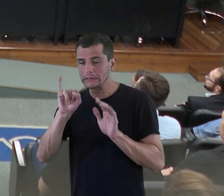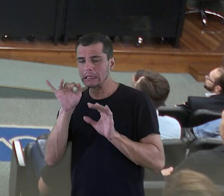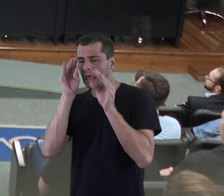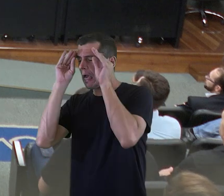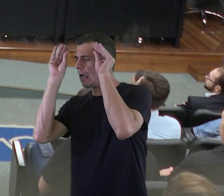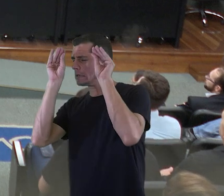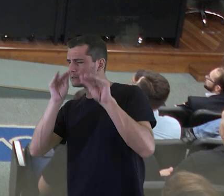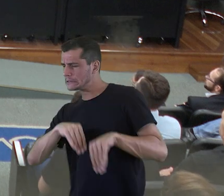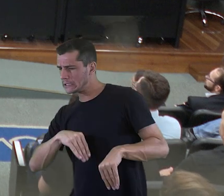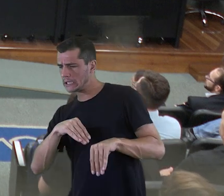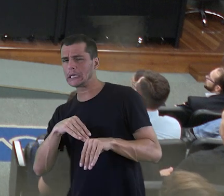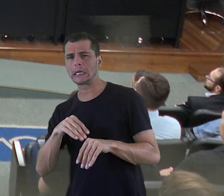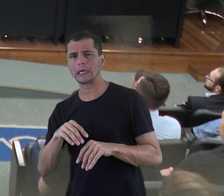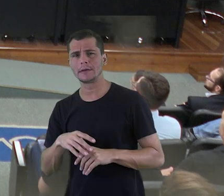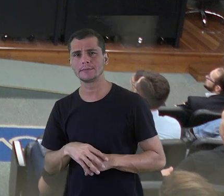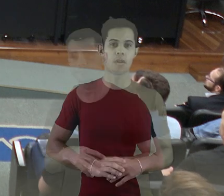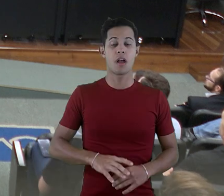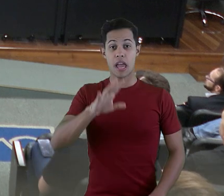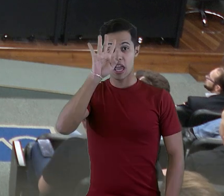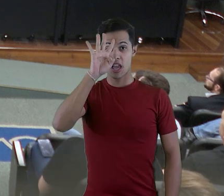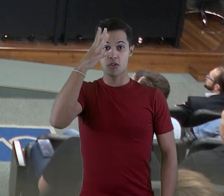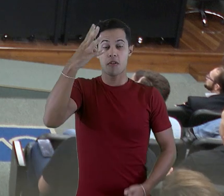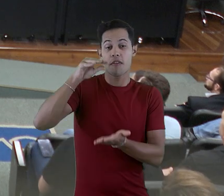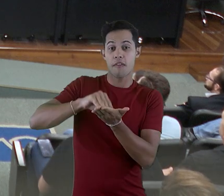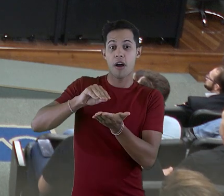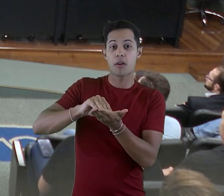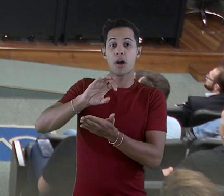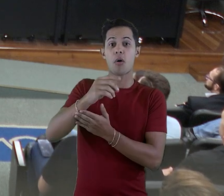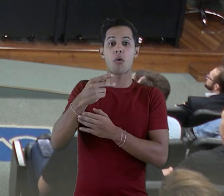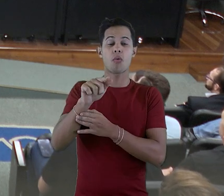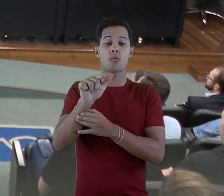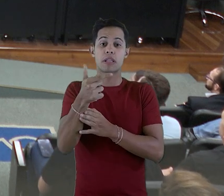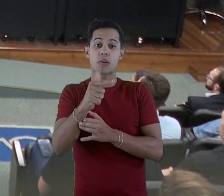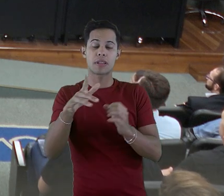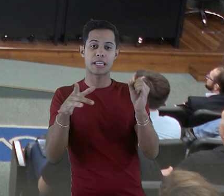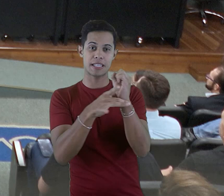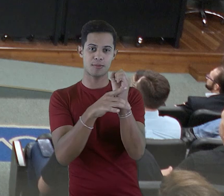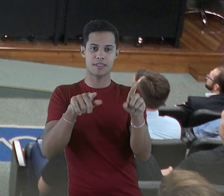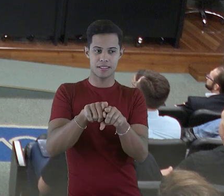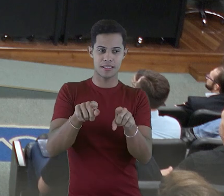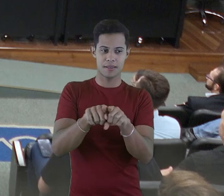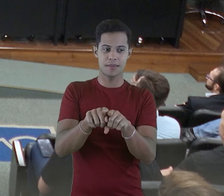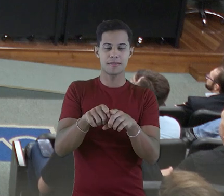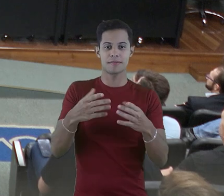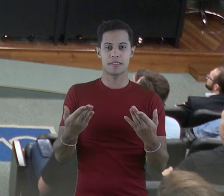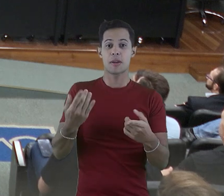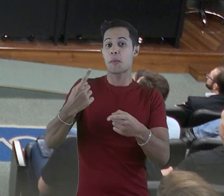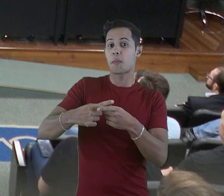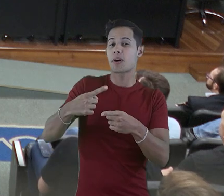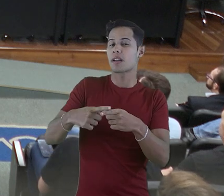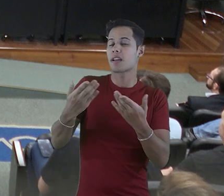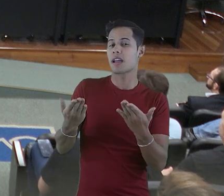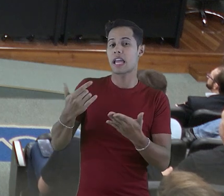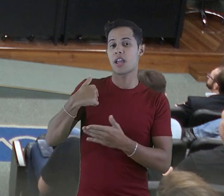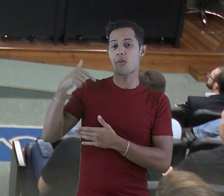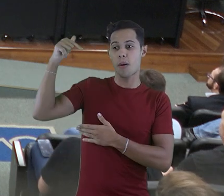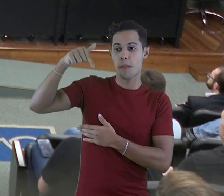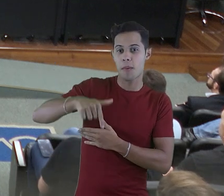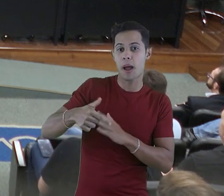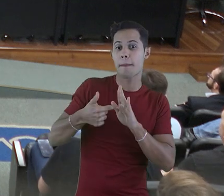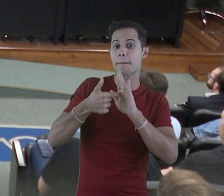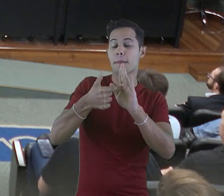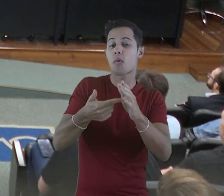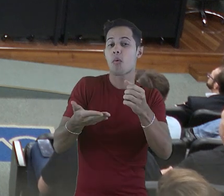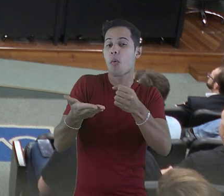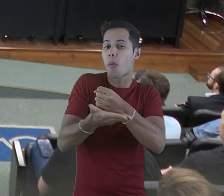esperar também não resolveu até aí porque eu tenho que cumprir em tese por enquanto não estou trazendo o mínimo nenhum aqui concordam? estou trazendo o